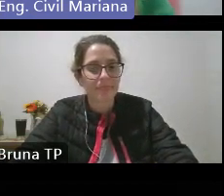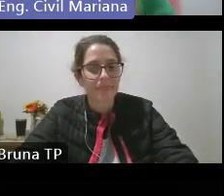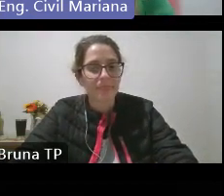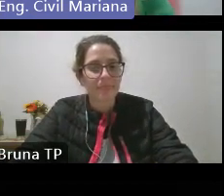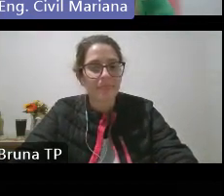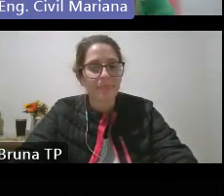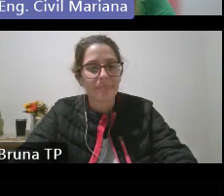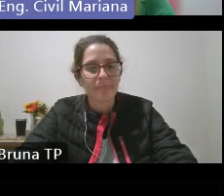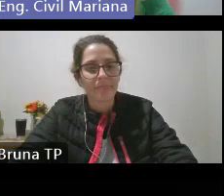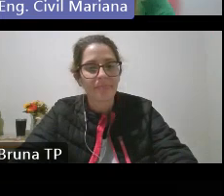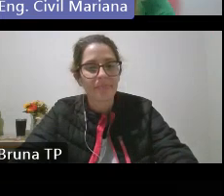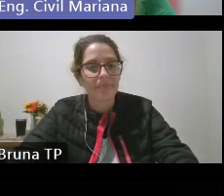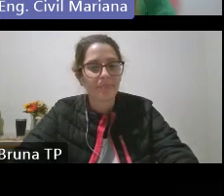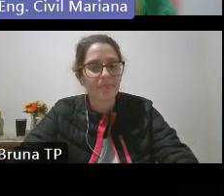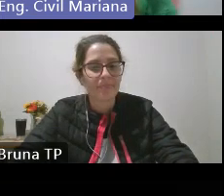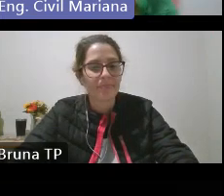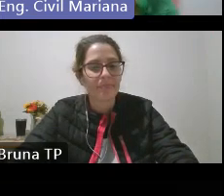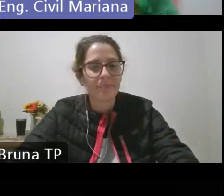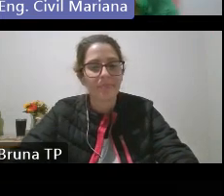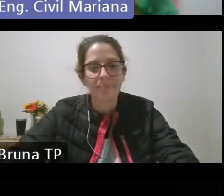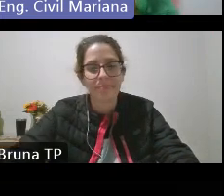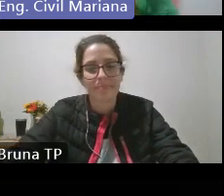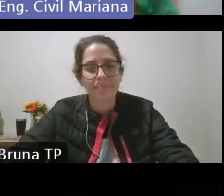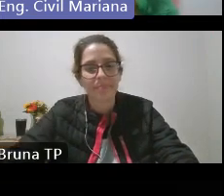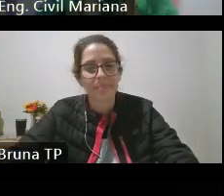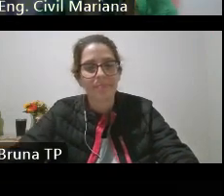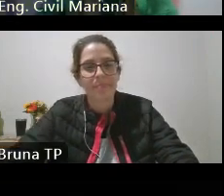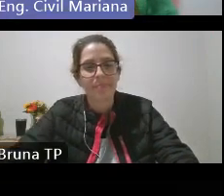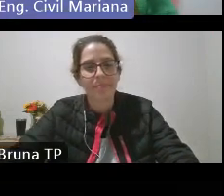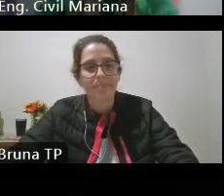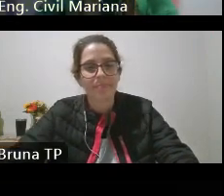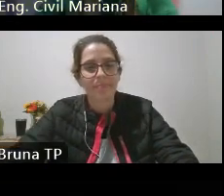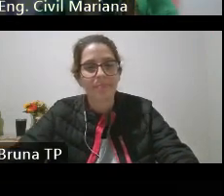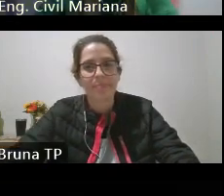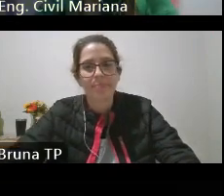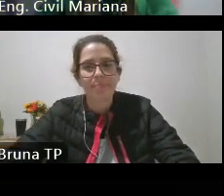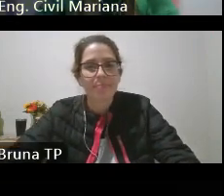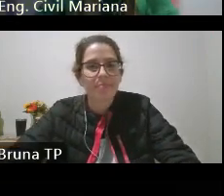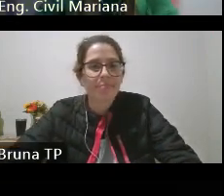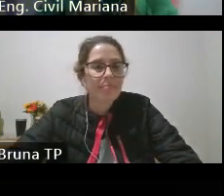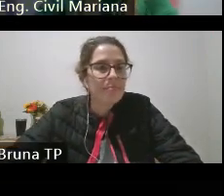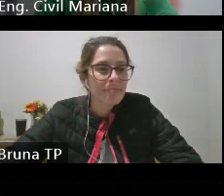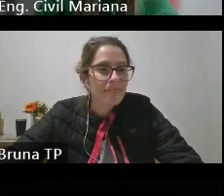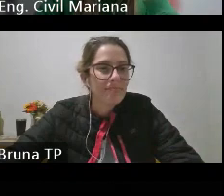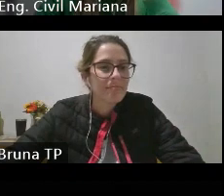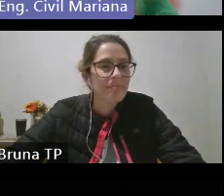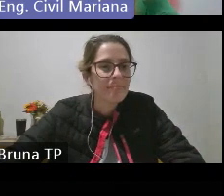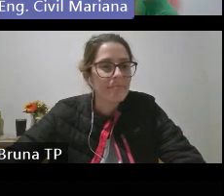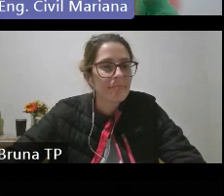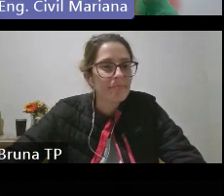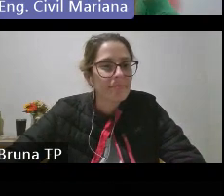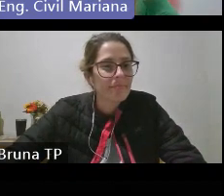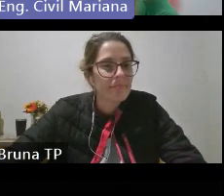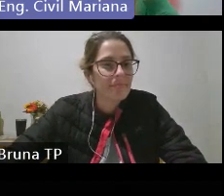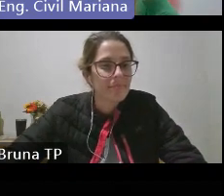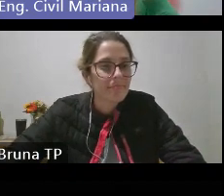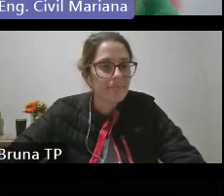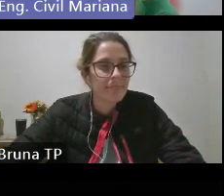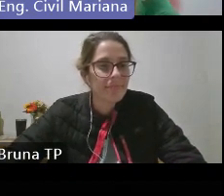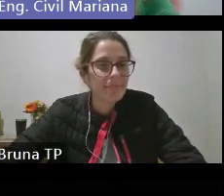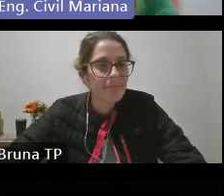trabalhar só aqui. Ele ia Só que não ia trabalhar trabalhar todo esse pedaço. É isso que eu também acho. Nas garagens, aqui é embaixo a garagem, você falou, né? Aqui é